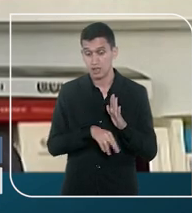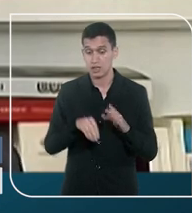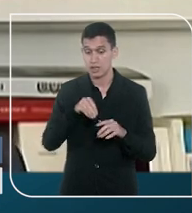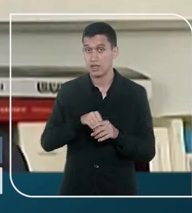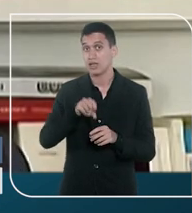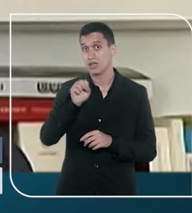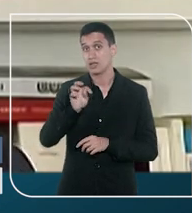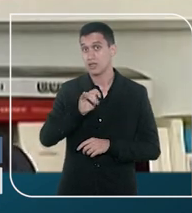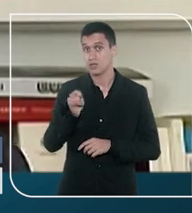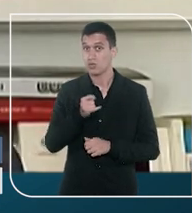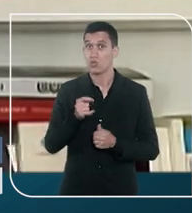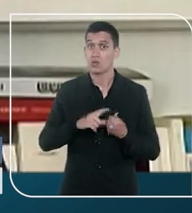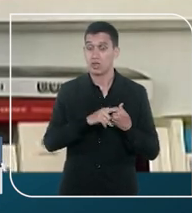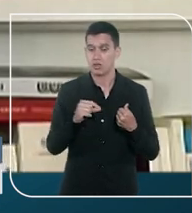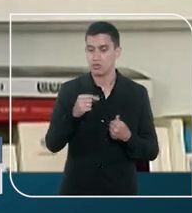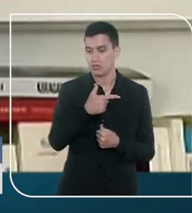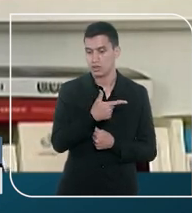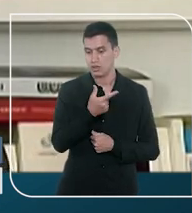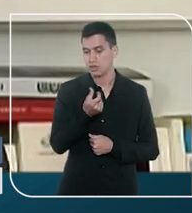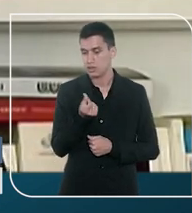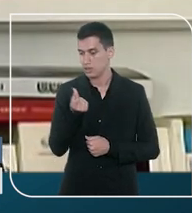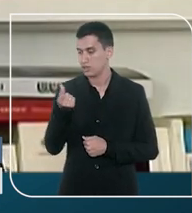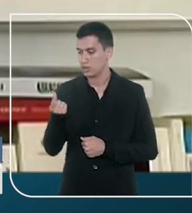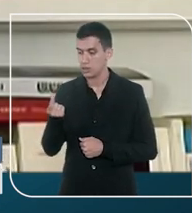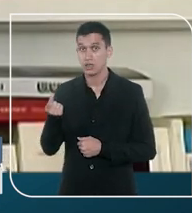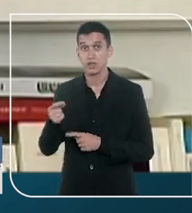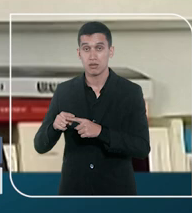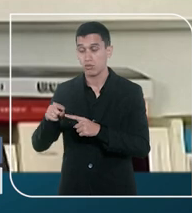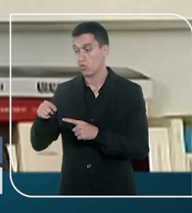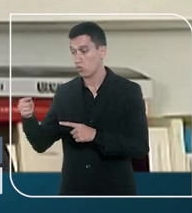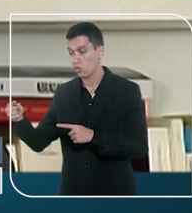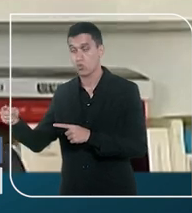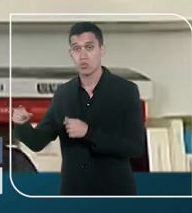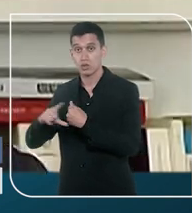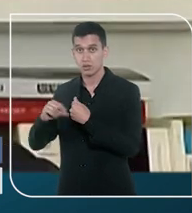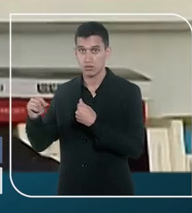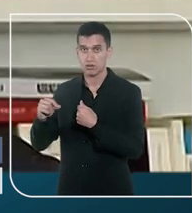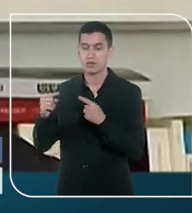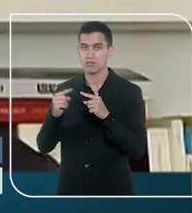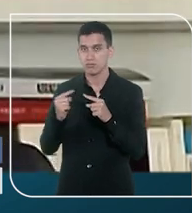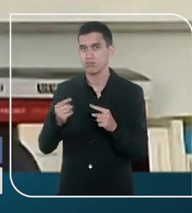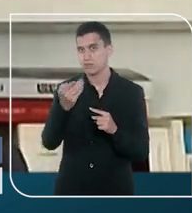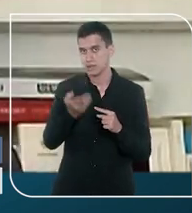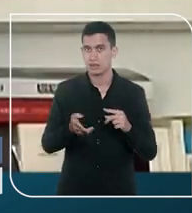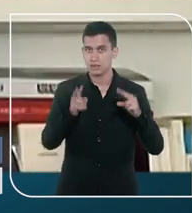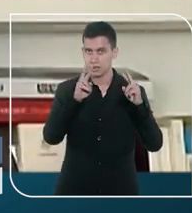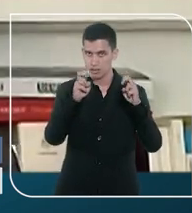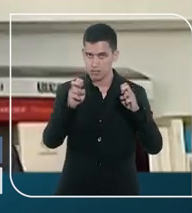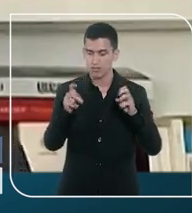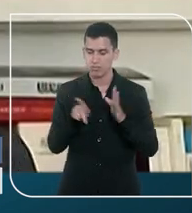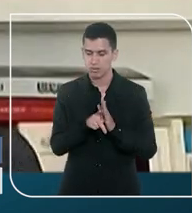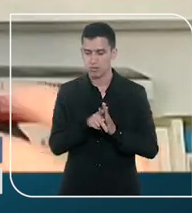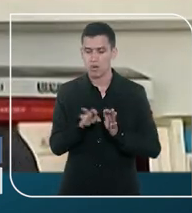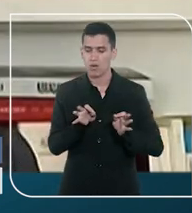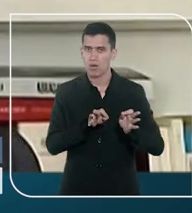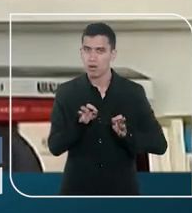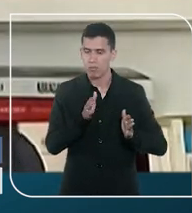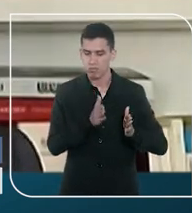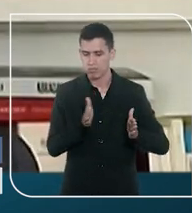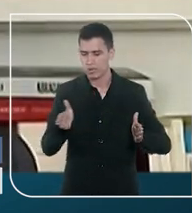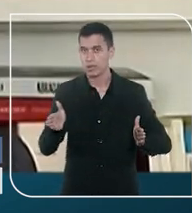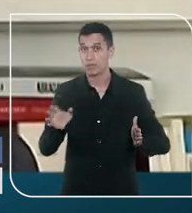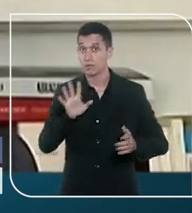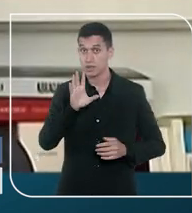STJ, os artigos 266 e seguintes tratam dessa questão procedimental. Mas, enfim, a Corte